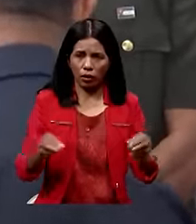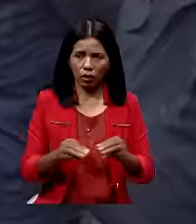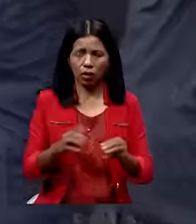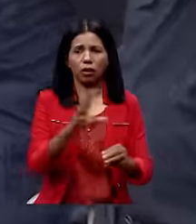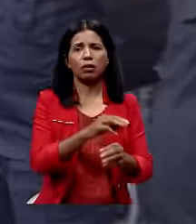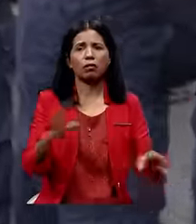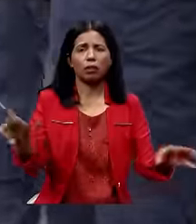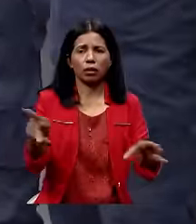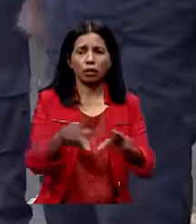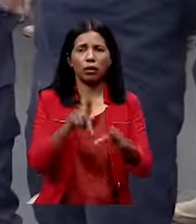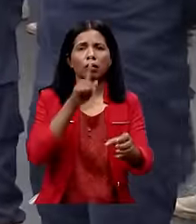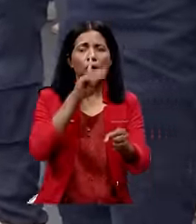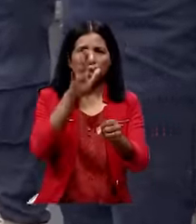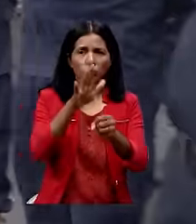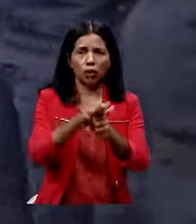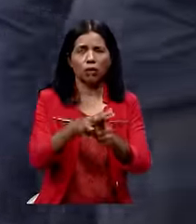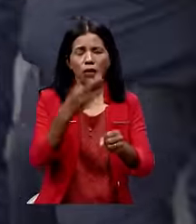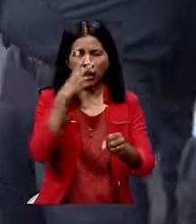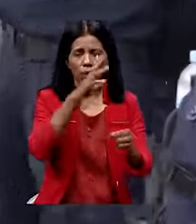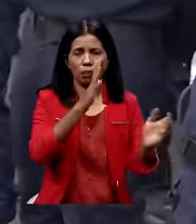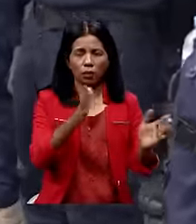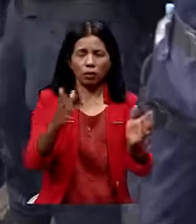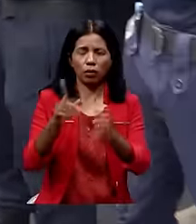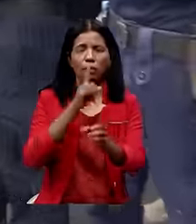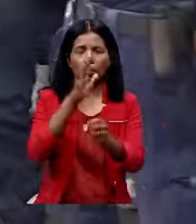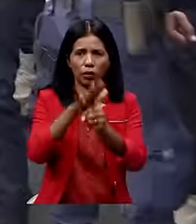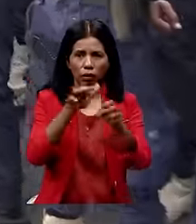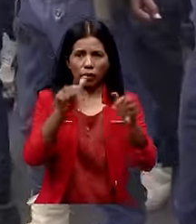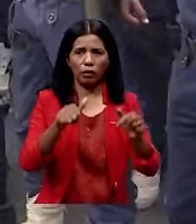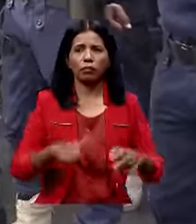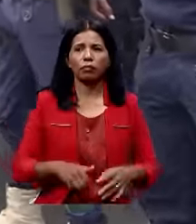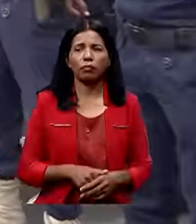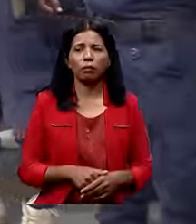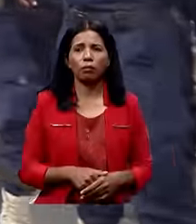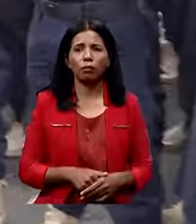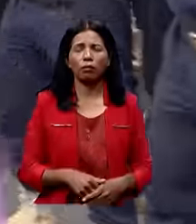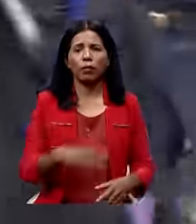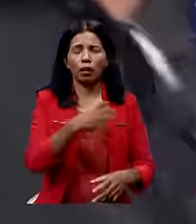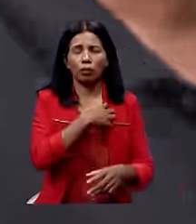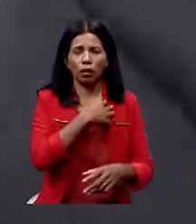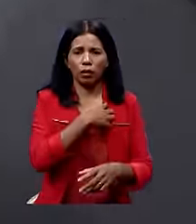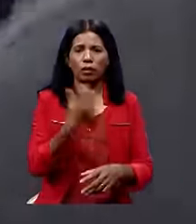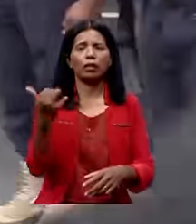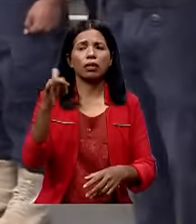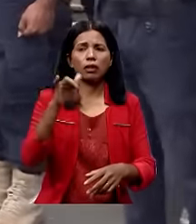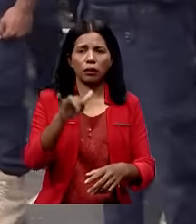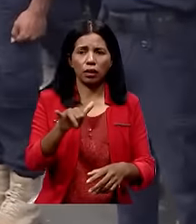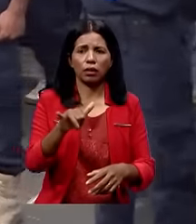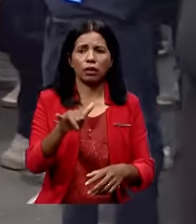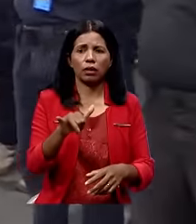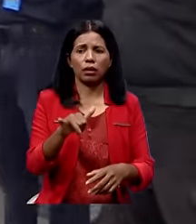marca presença e juramento, atu assiste processo juramento ne. Polícia nebe maka